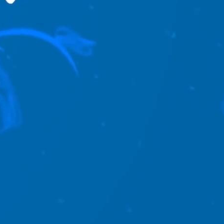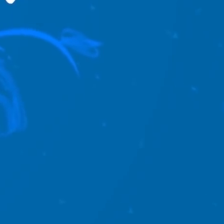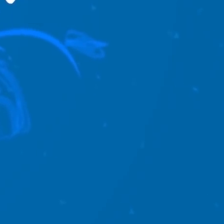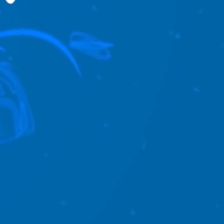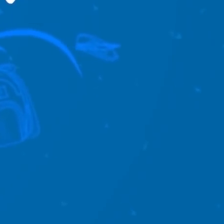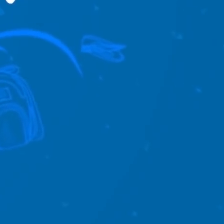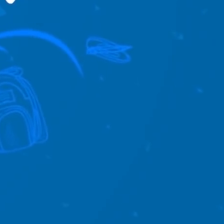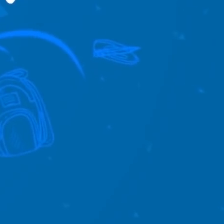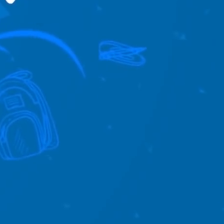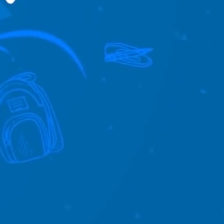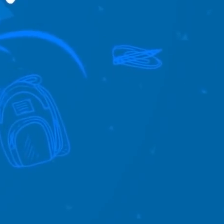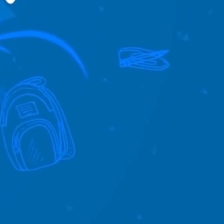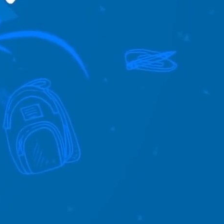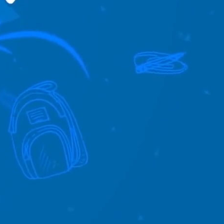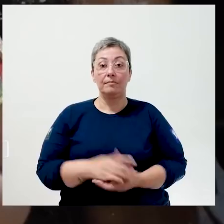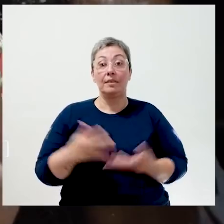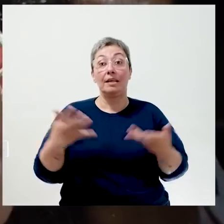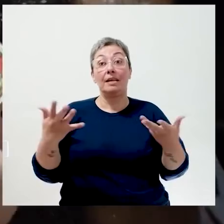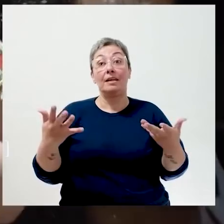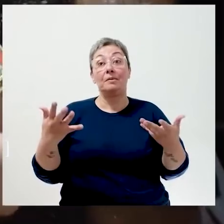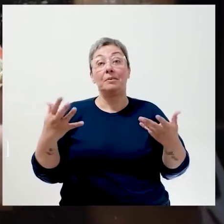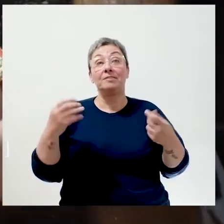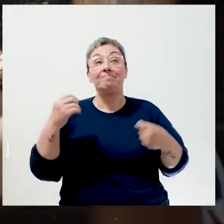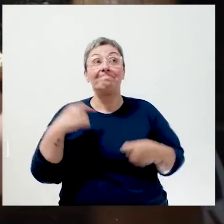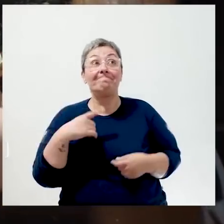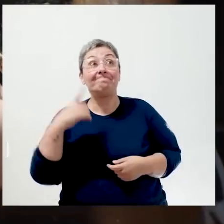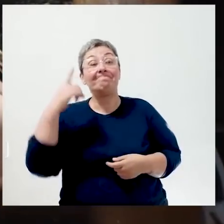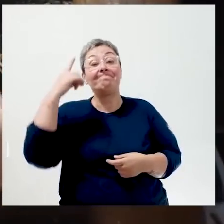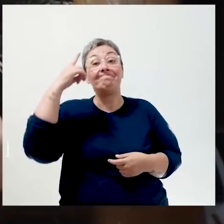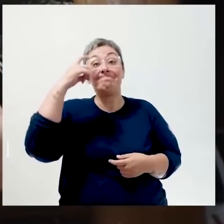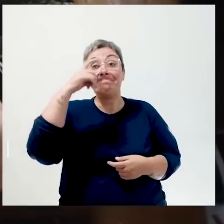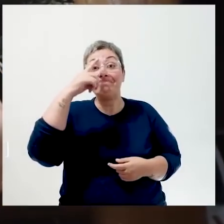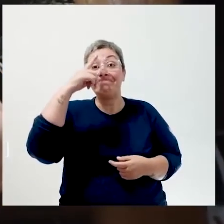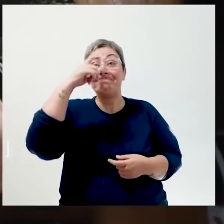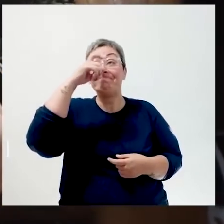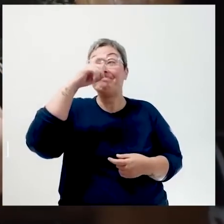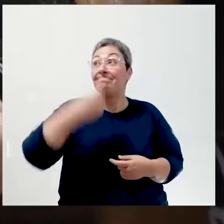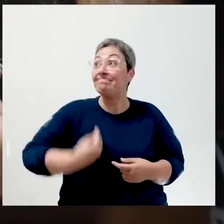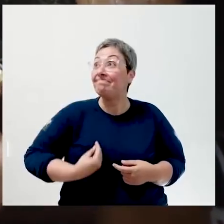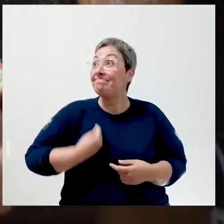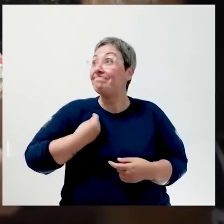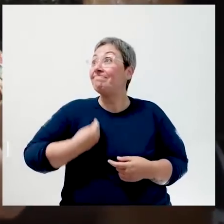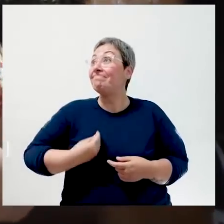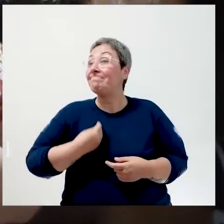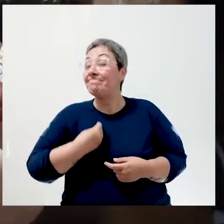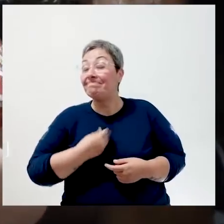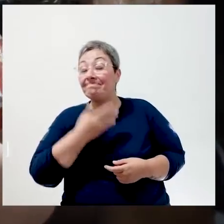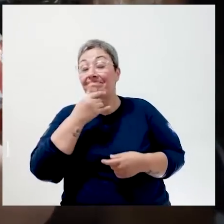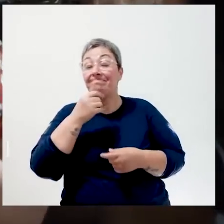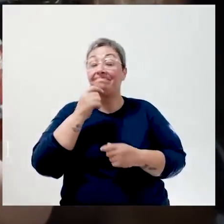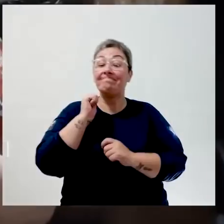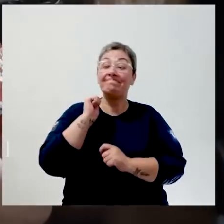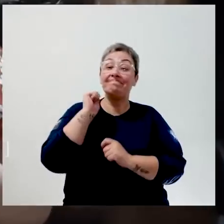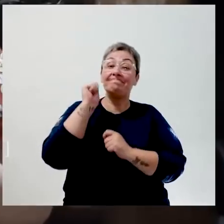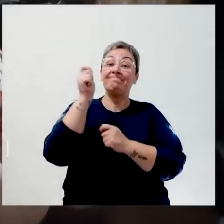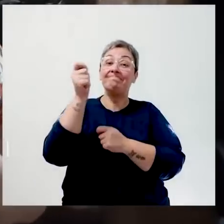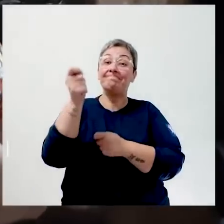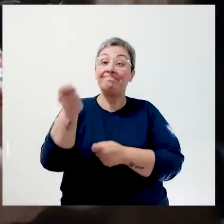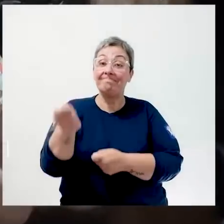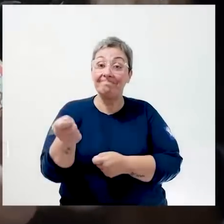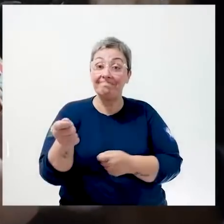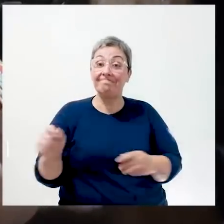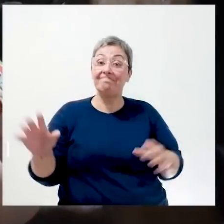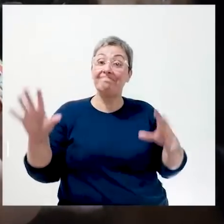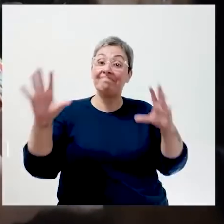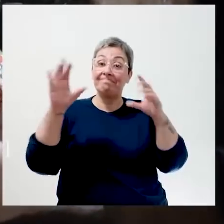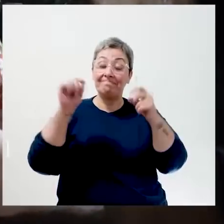Como é difícil a vida do pescador. De